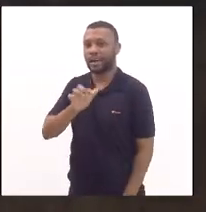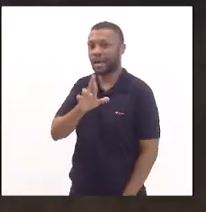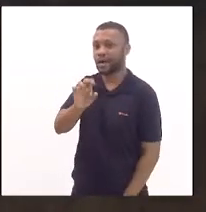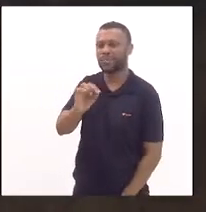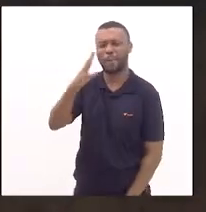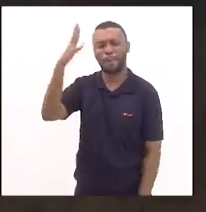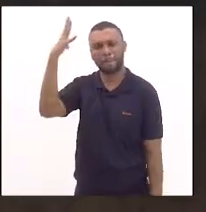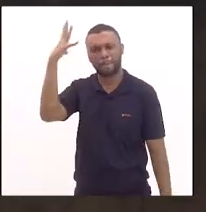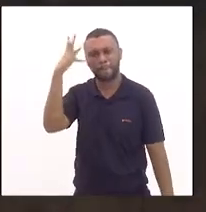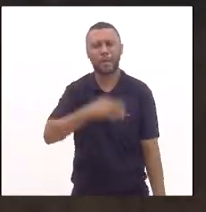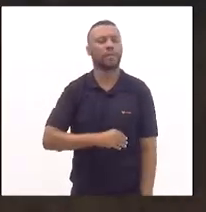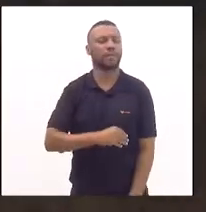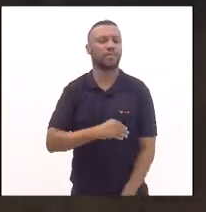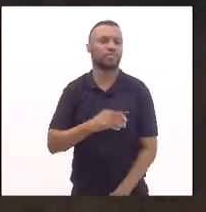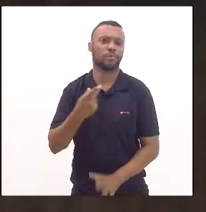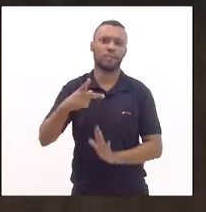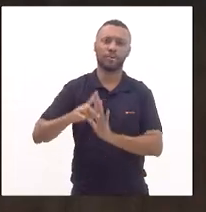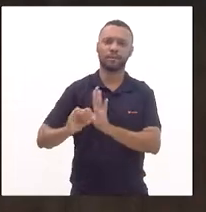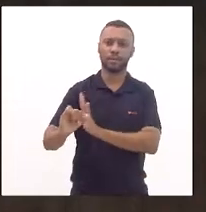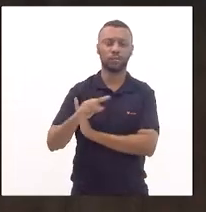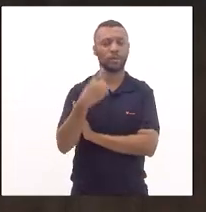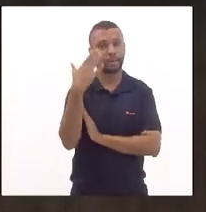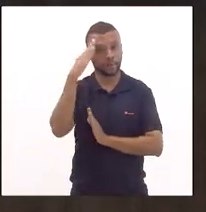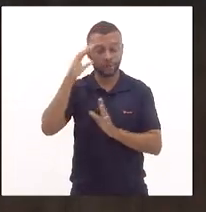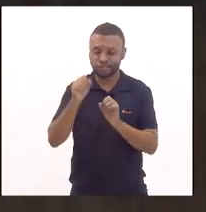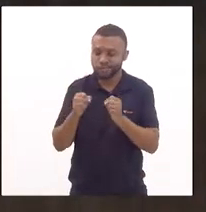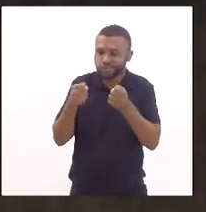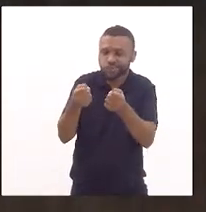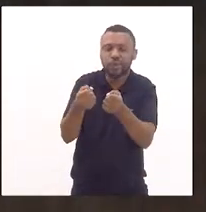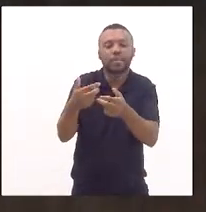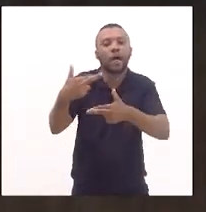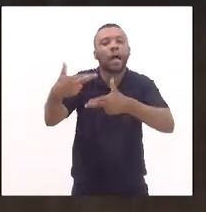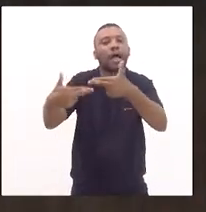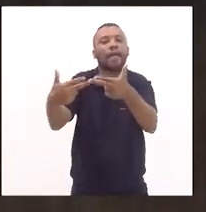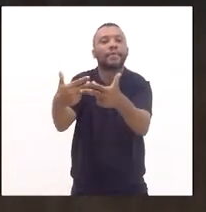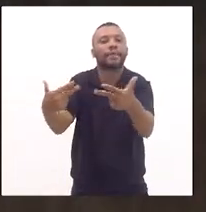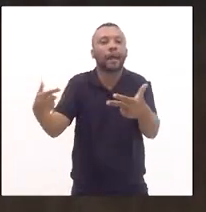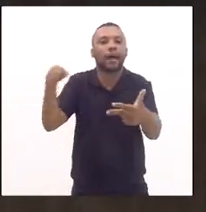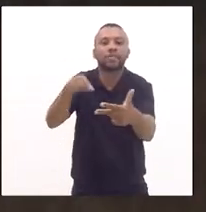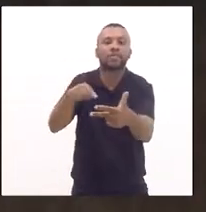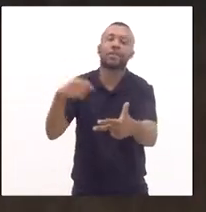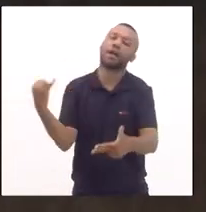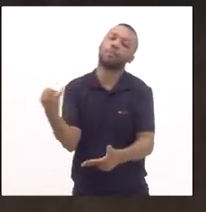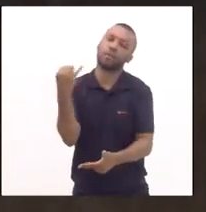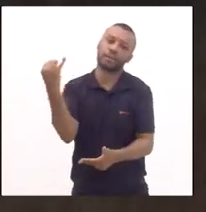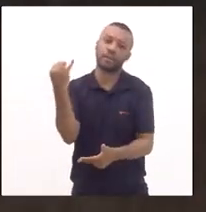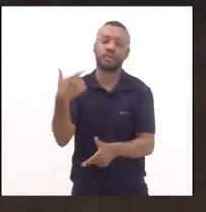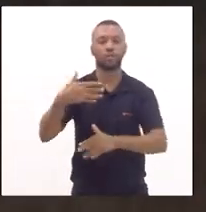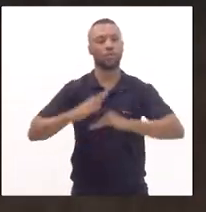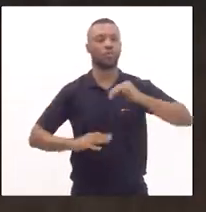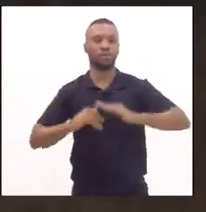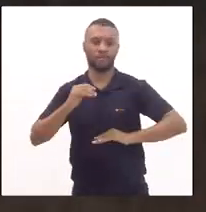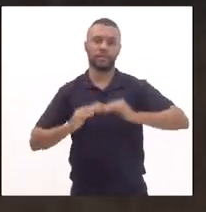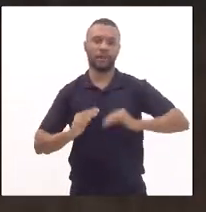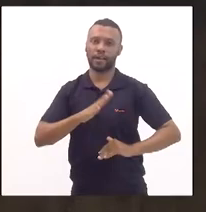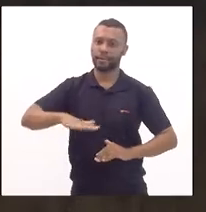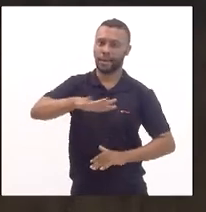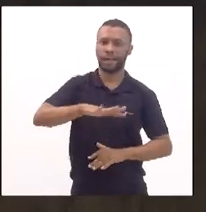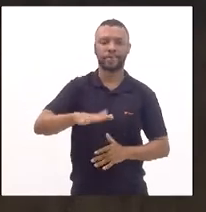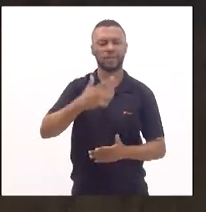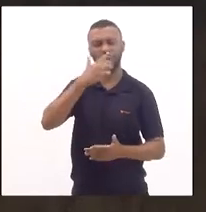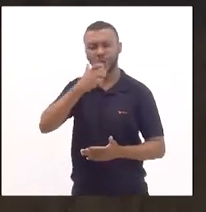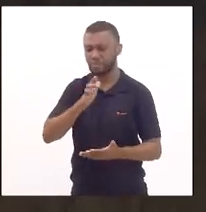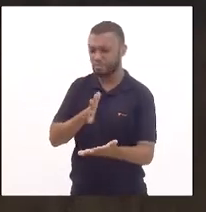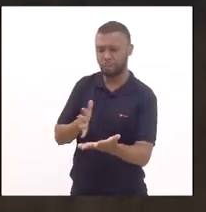projeto. Nós sabemos que temos que encarar essa questão da reciclagem, da importância dos catadores, e por isso